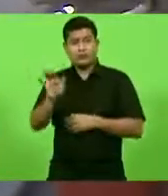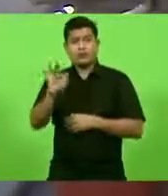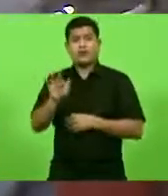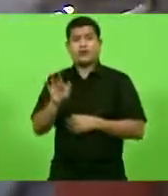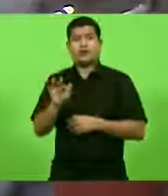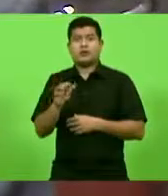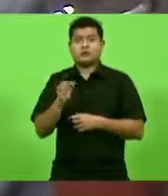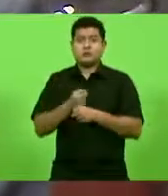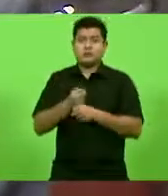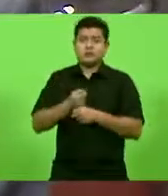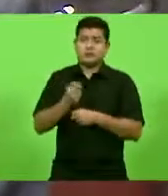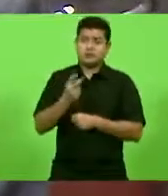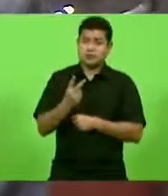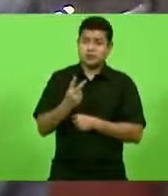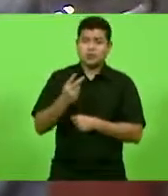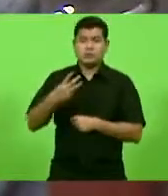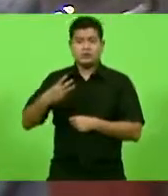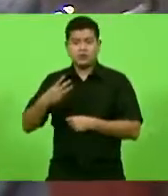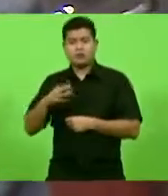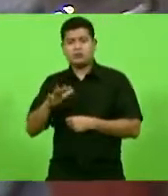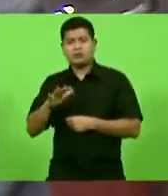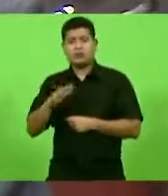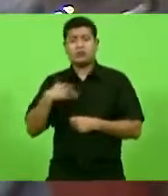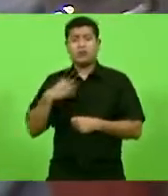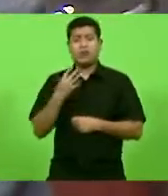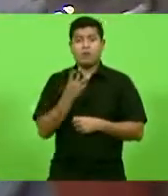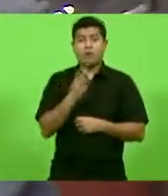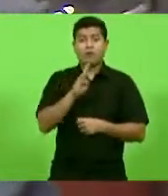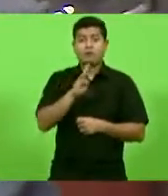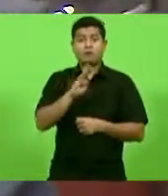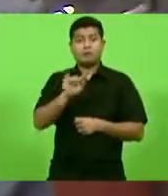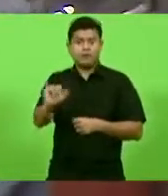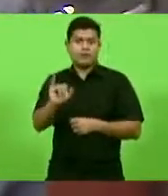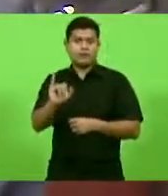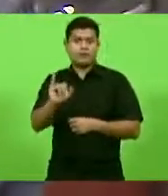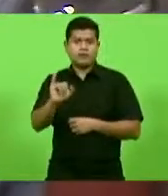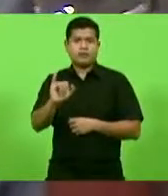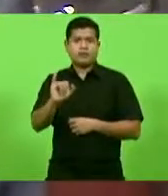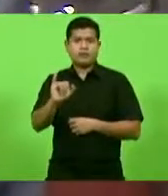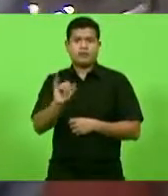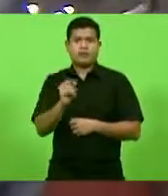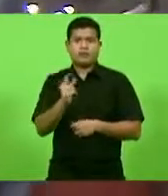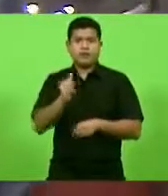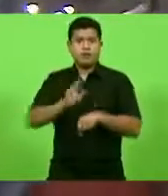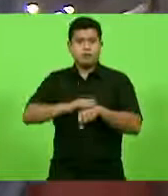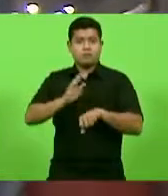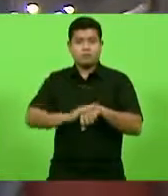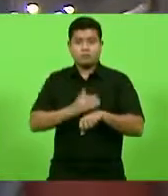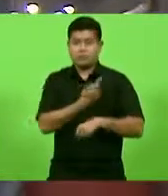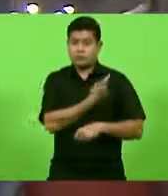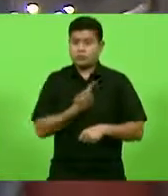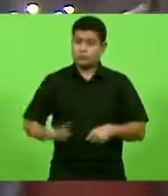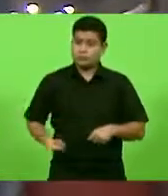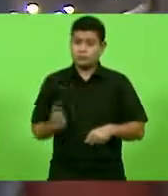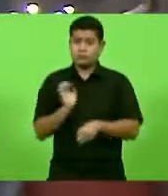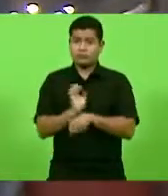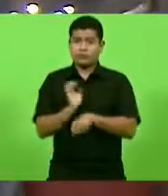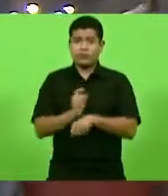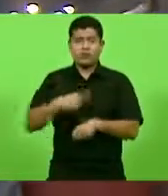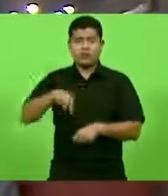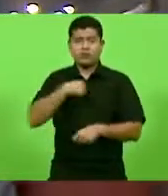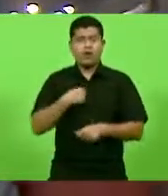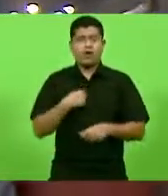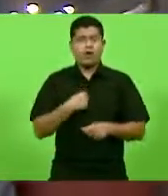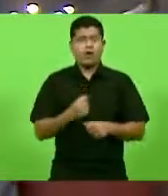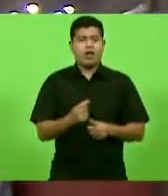mais, nada menos de que quase 4 bilhões de reais, a princípio, com recursos próprios. Então, nós não estamos tirando dinheiro das rodovias